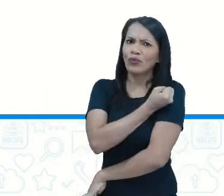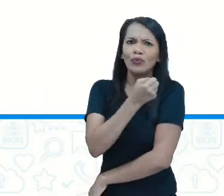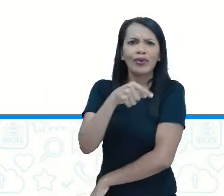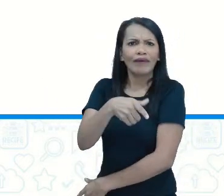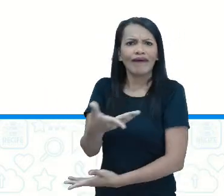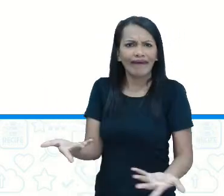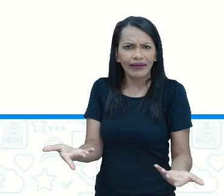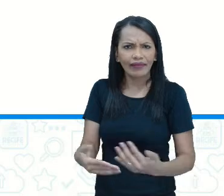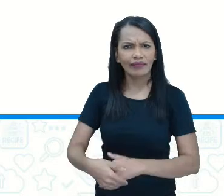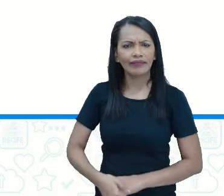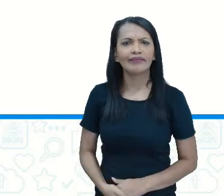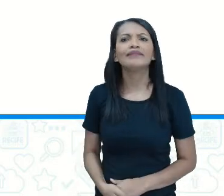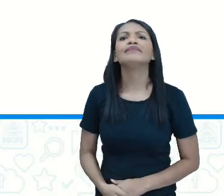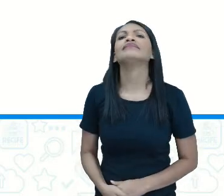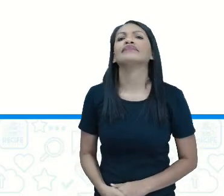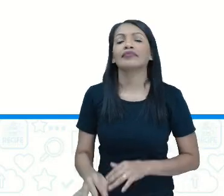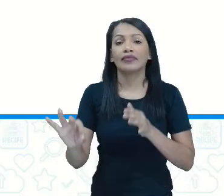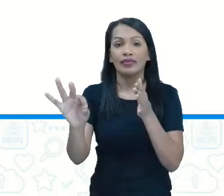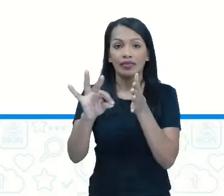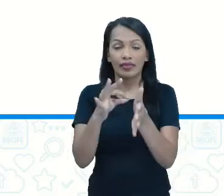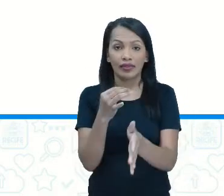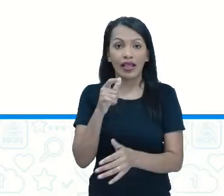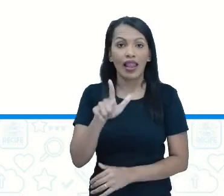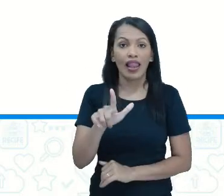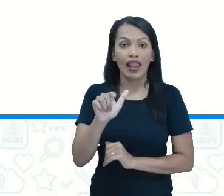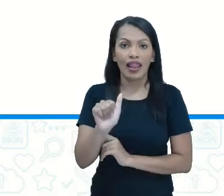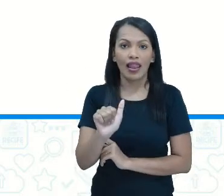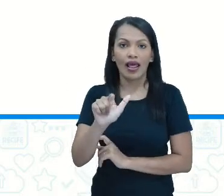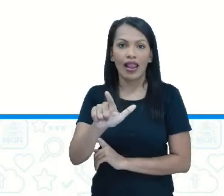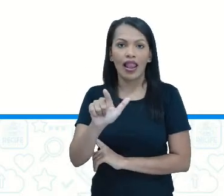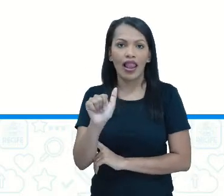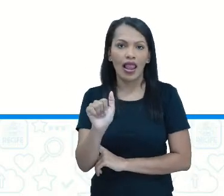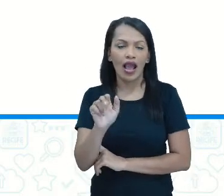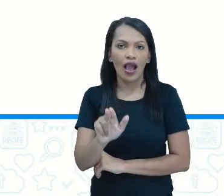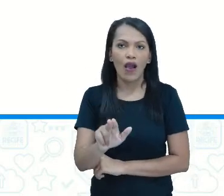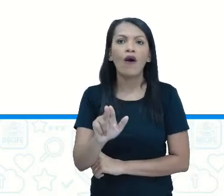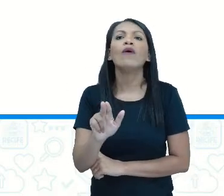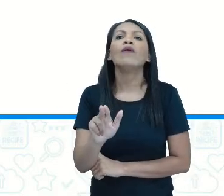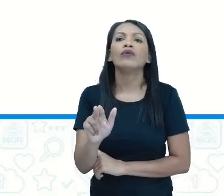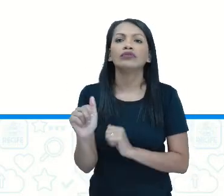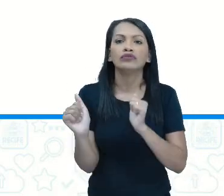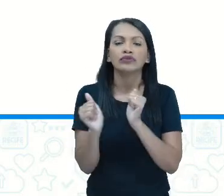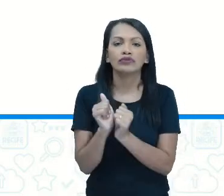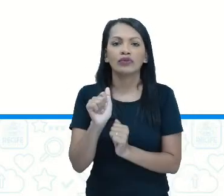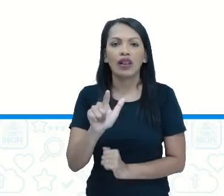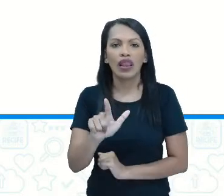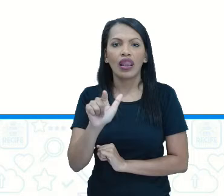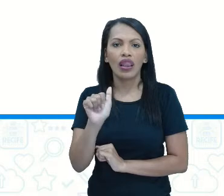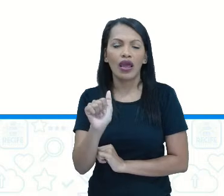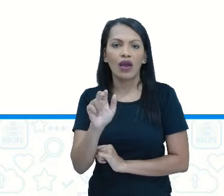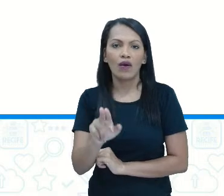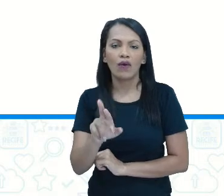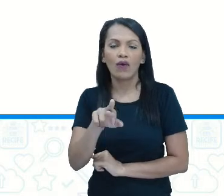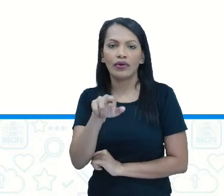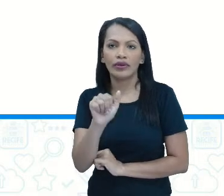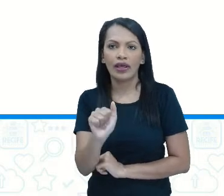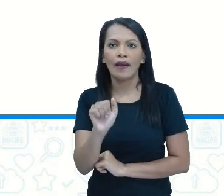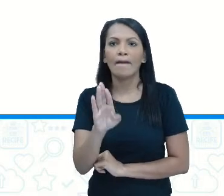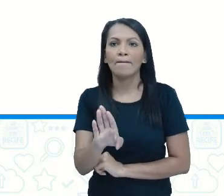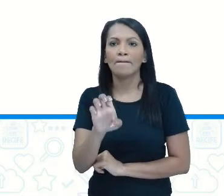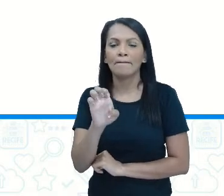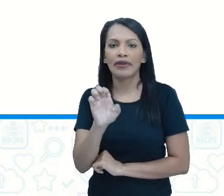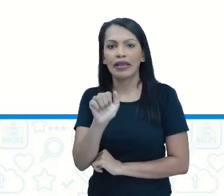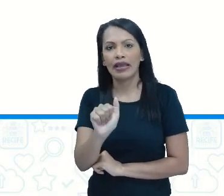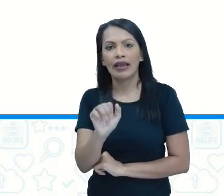de Lalau e Laura Beatriz, olha só. Lalau, ele